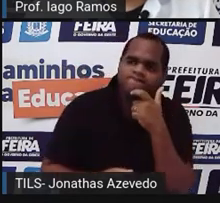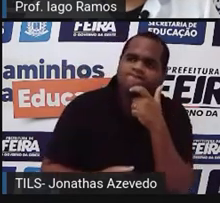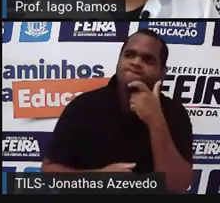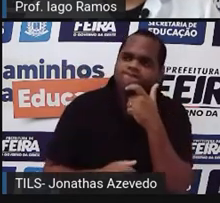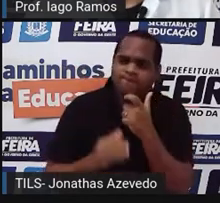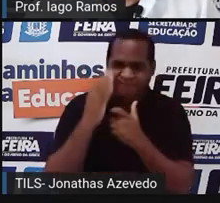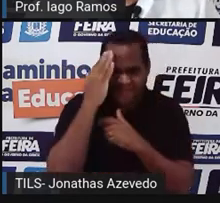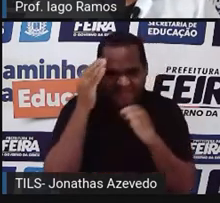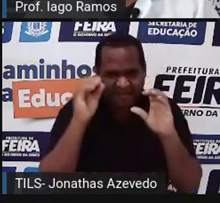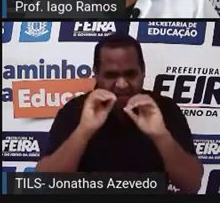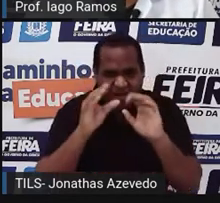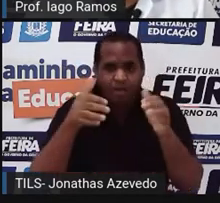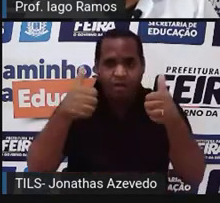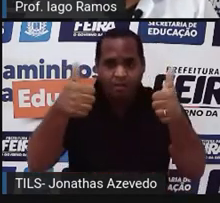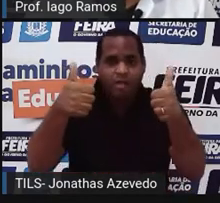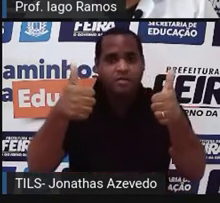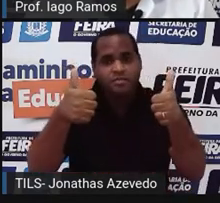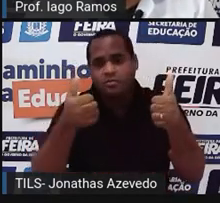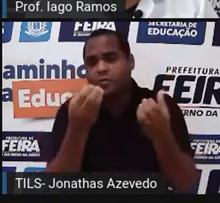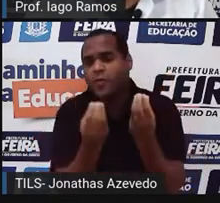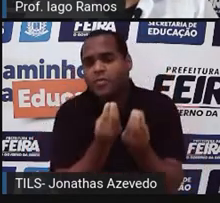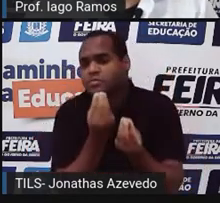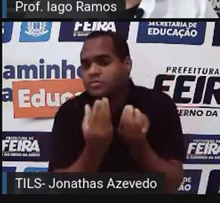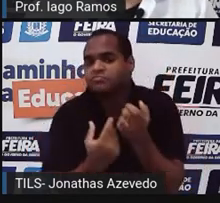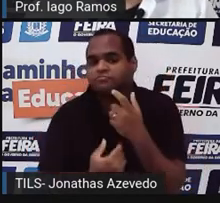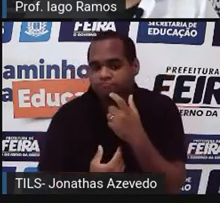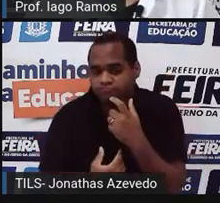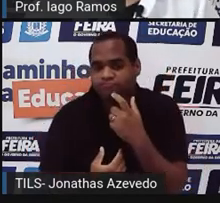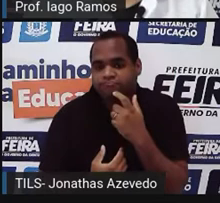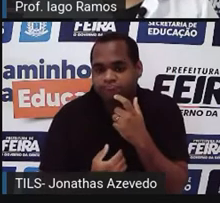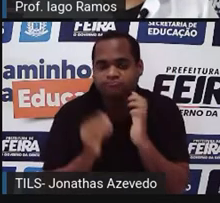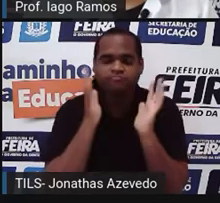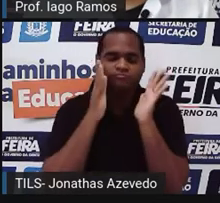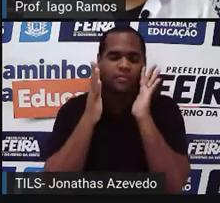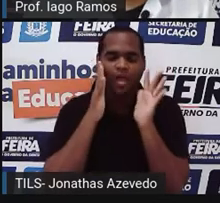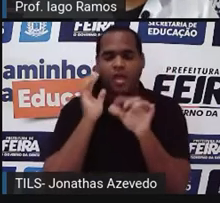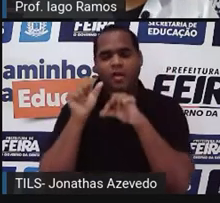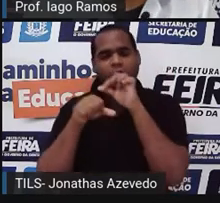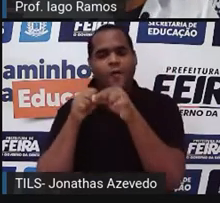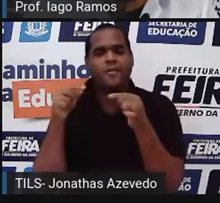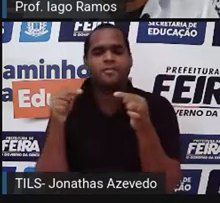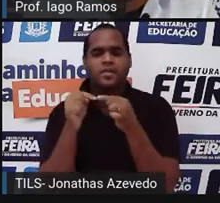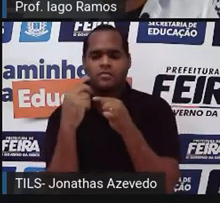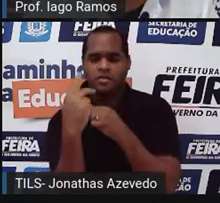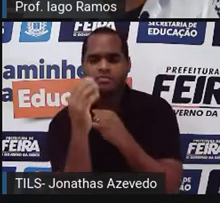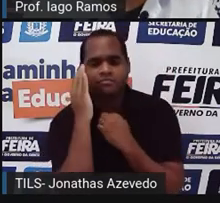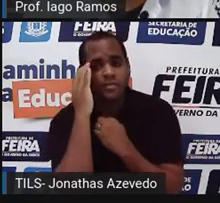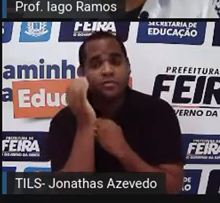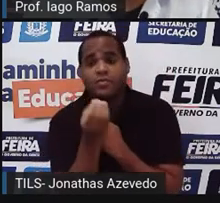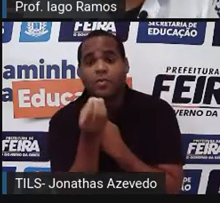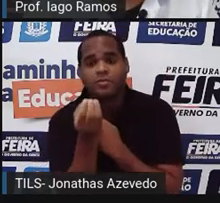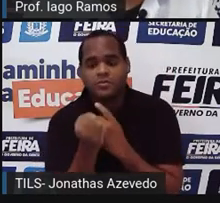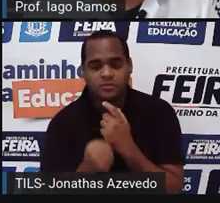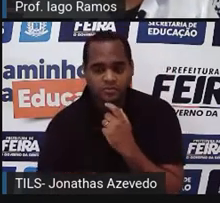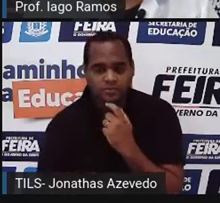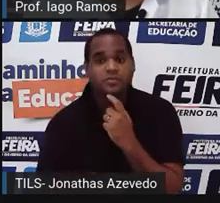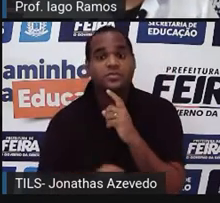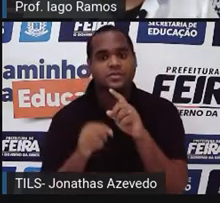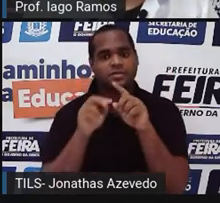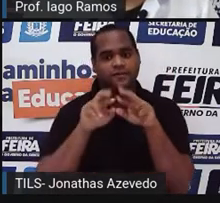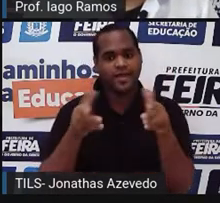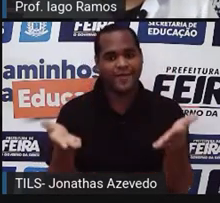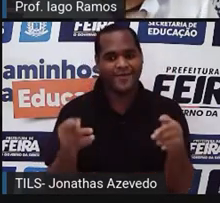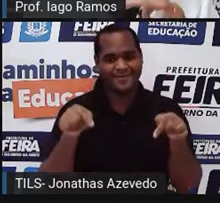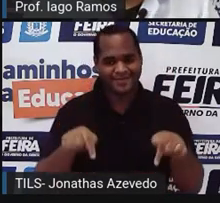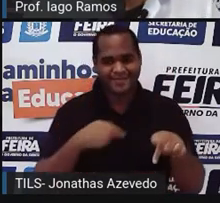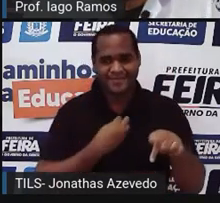está entendendo, como você está entendendo, certo? O quanto você está entendendo, tá? Então, esse